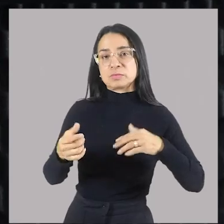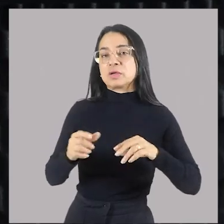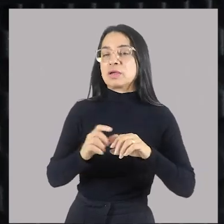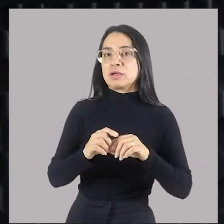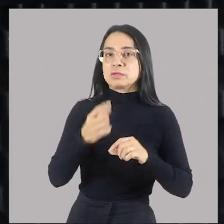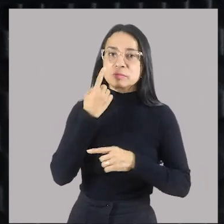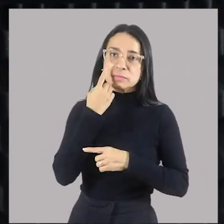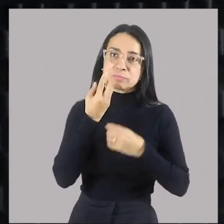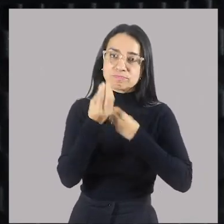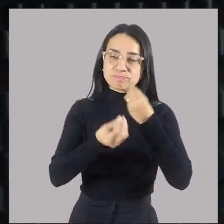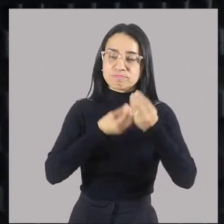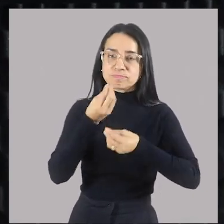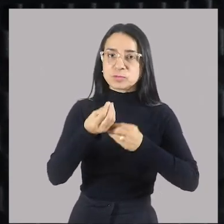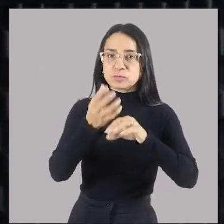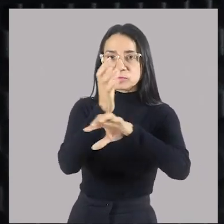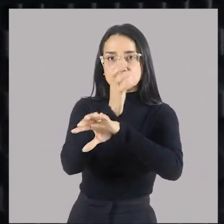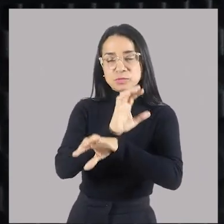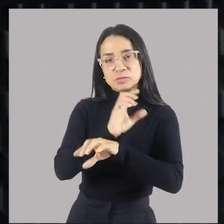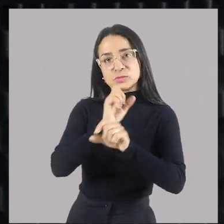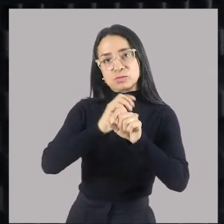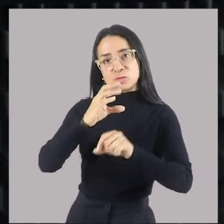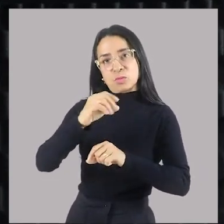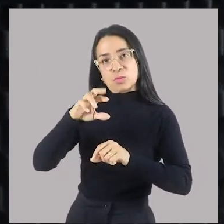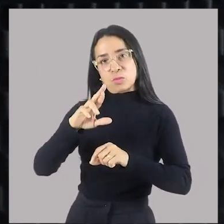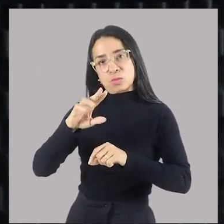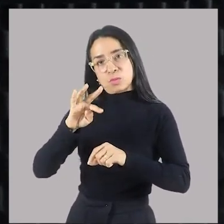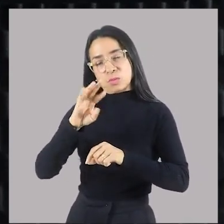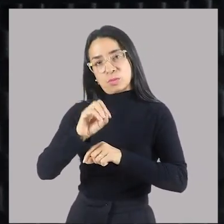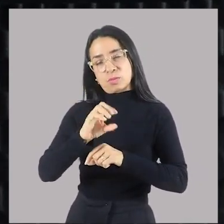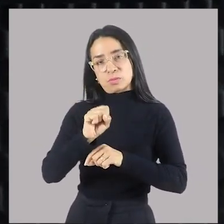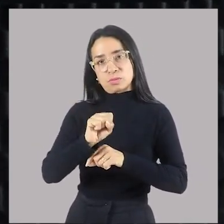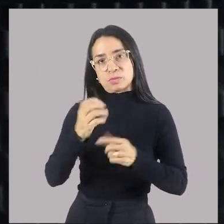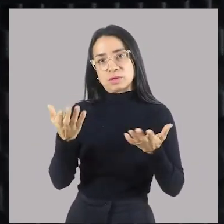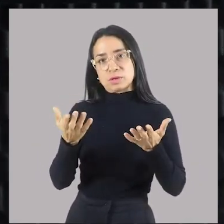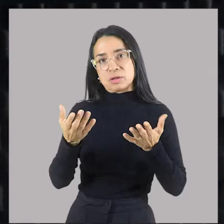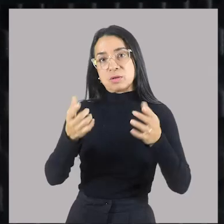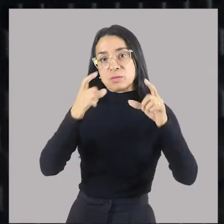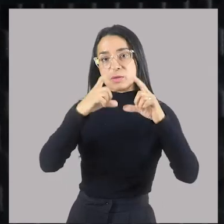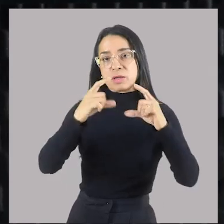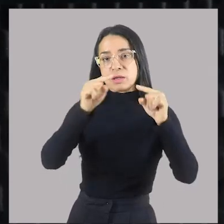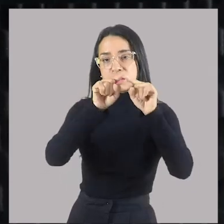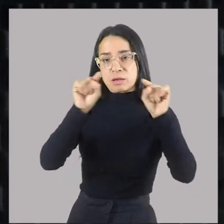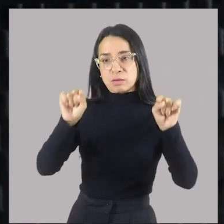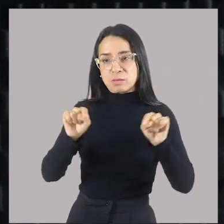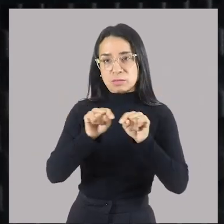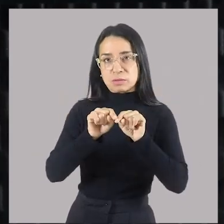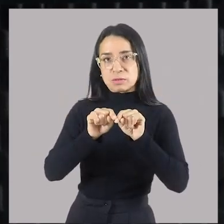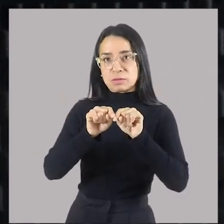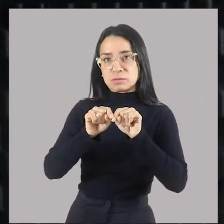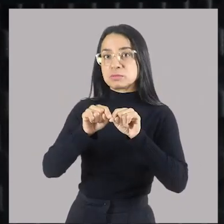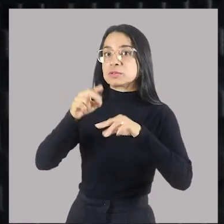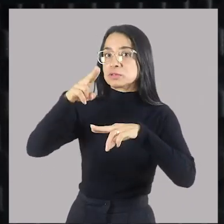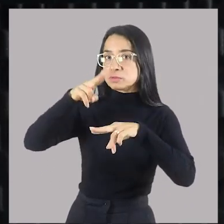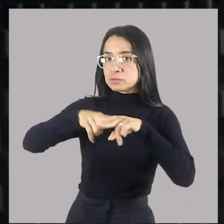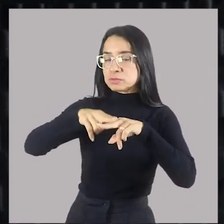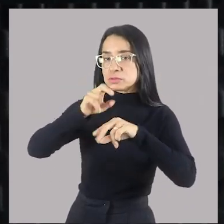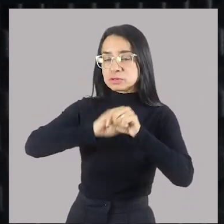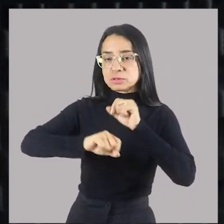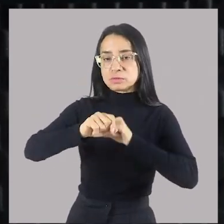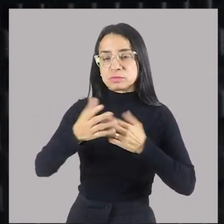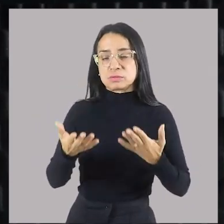eles são meio que quadrados, né, meio achatados. A gente tem também os ossos